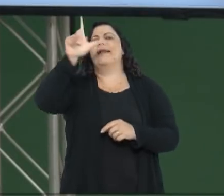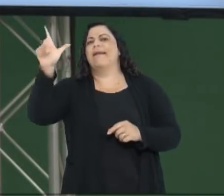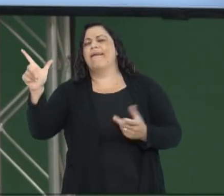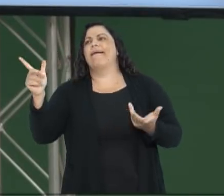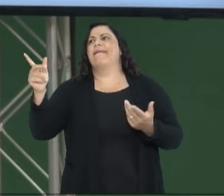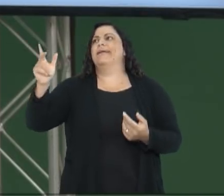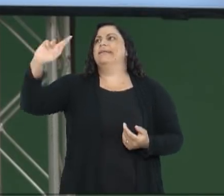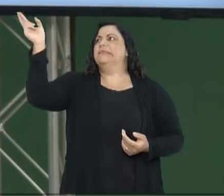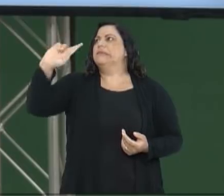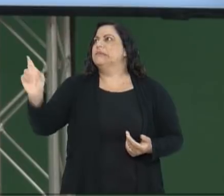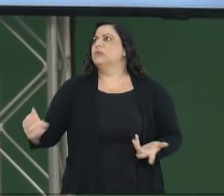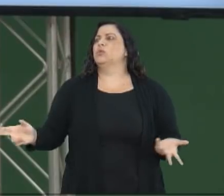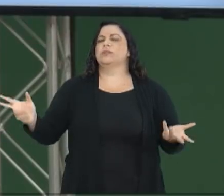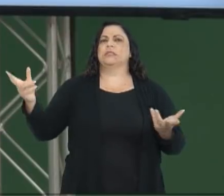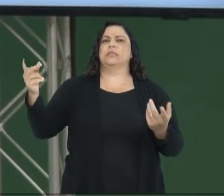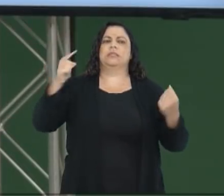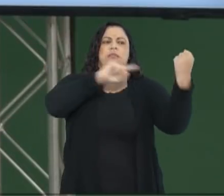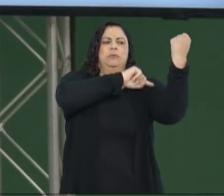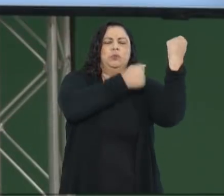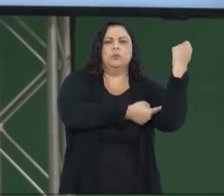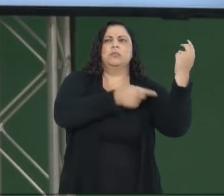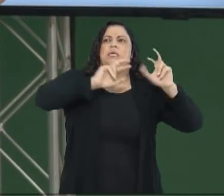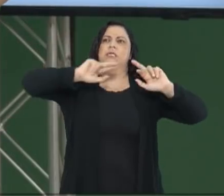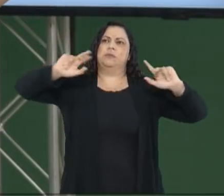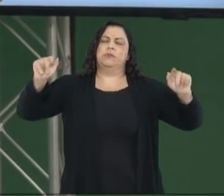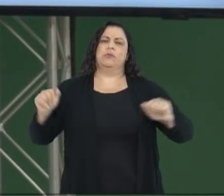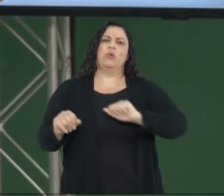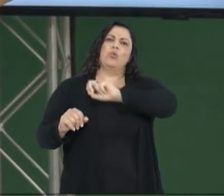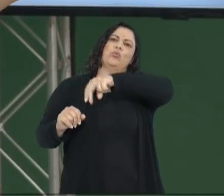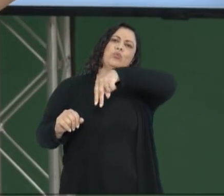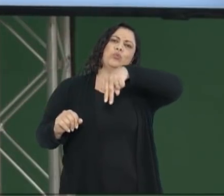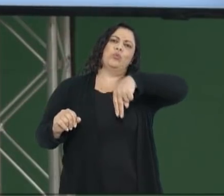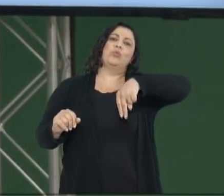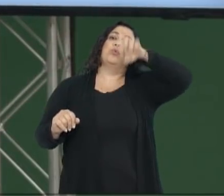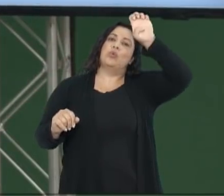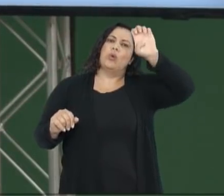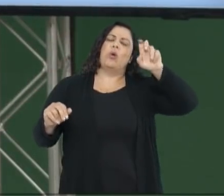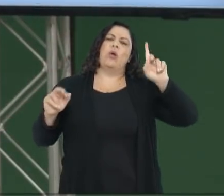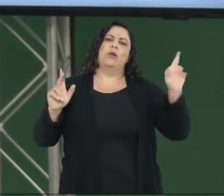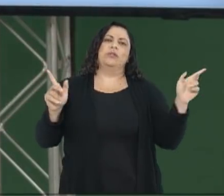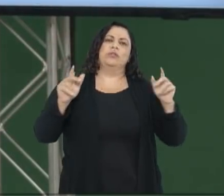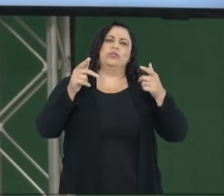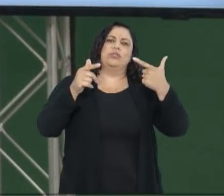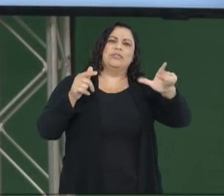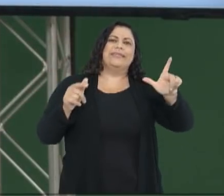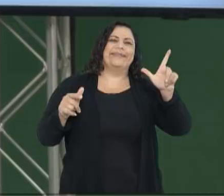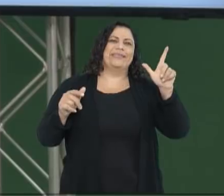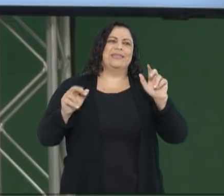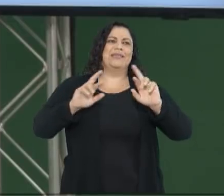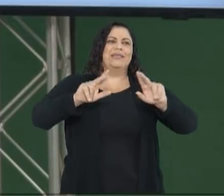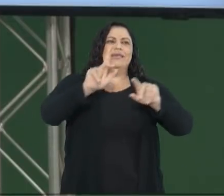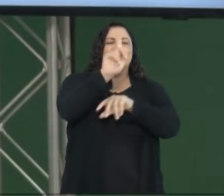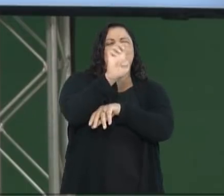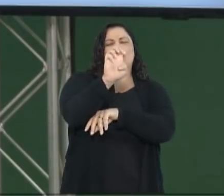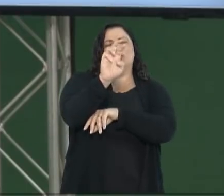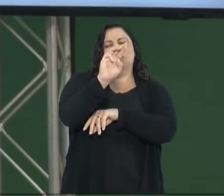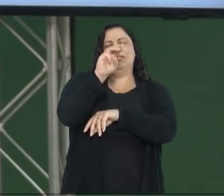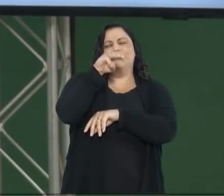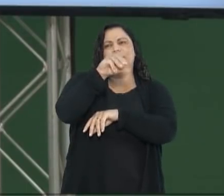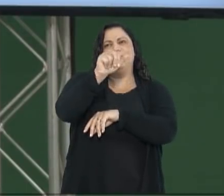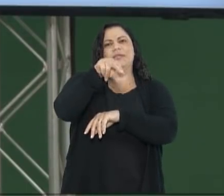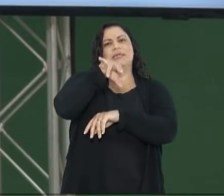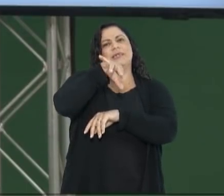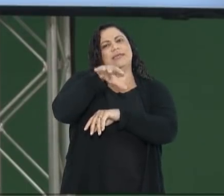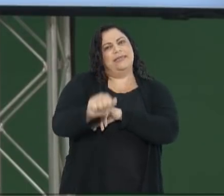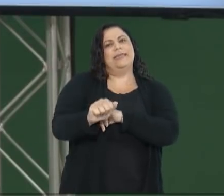russas, polonesas, tchecas, no norte as germânicas, escandinavas. Então vejam que aqui está refletindo aqueles povos antigos que ocuparam